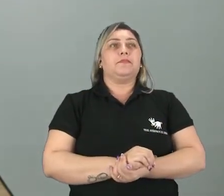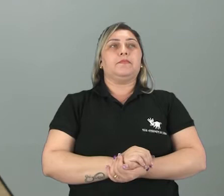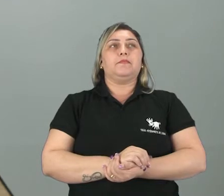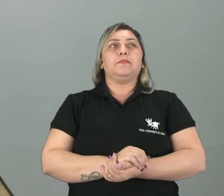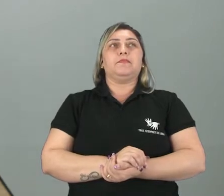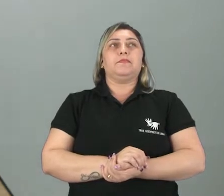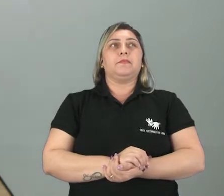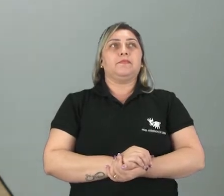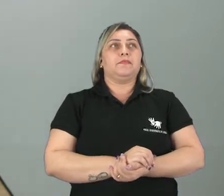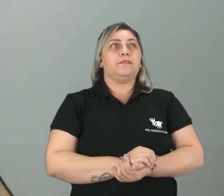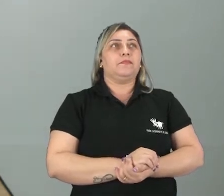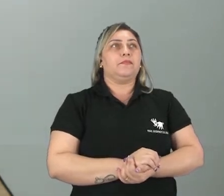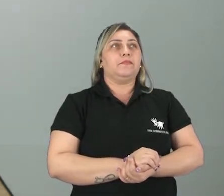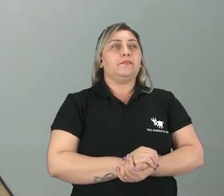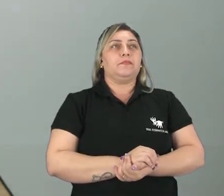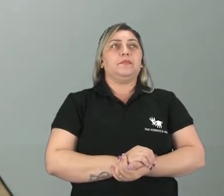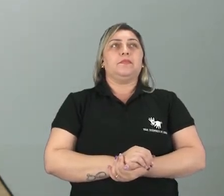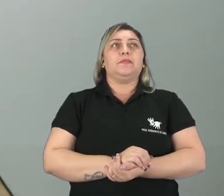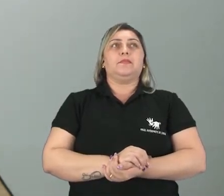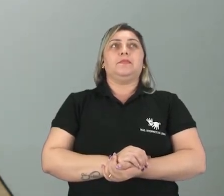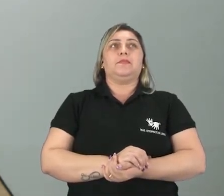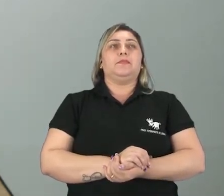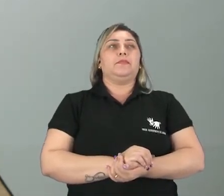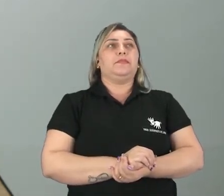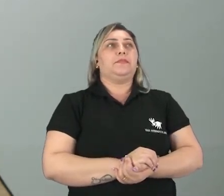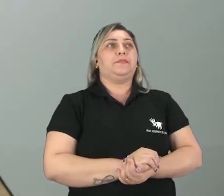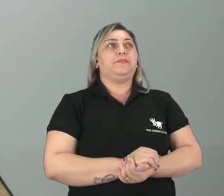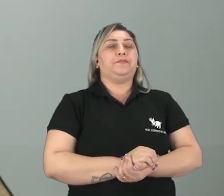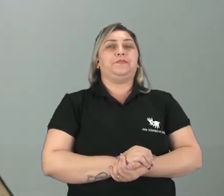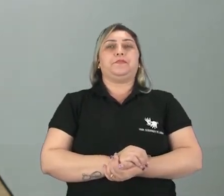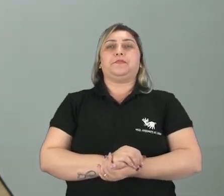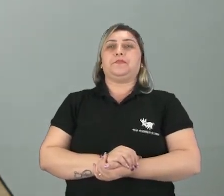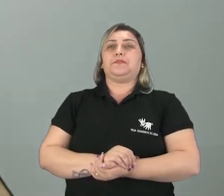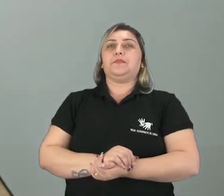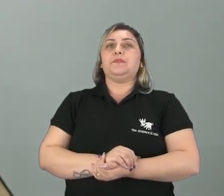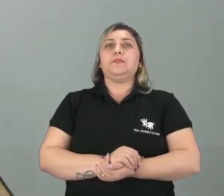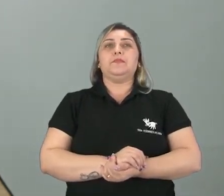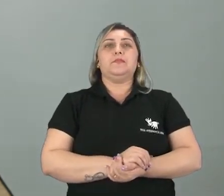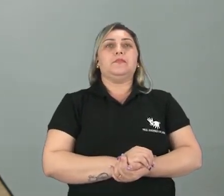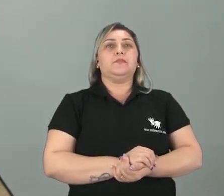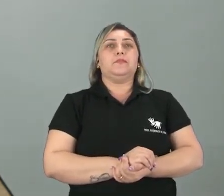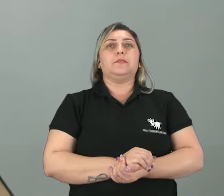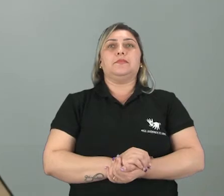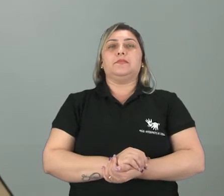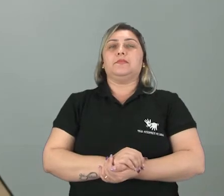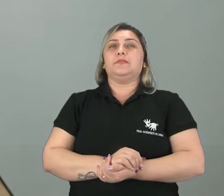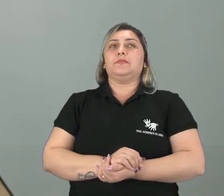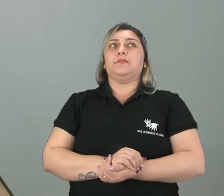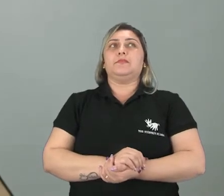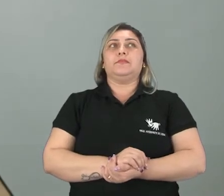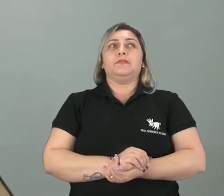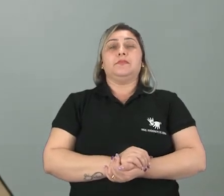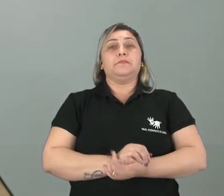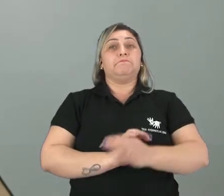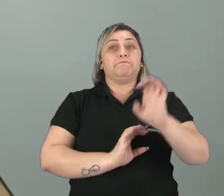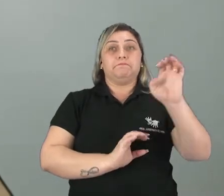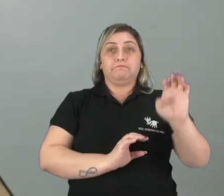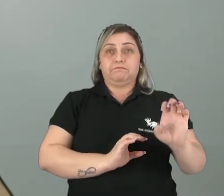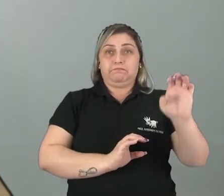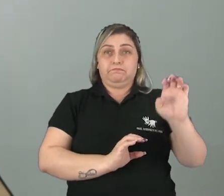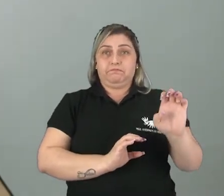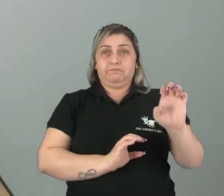então ele vai ficar aqui deixe lá certo ele está indo em direção à